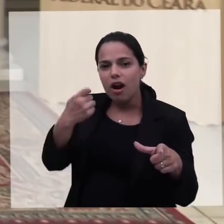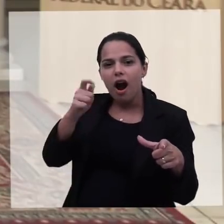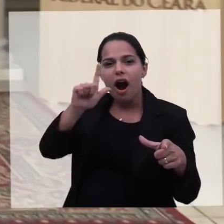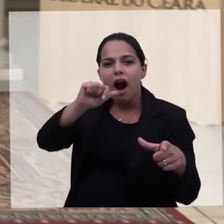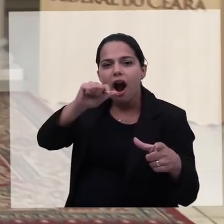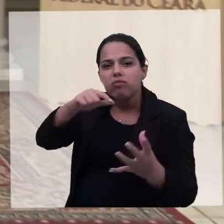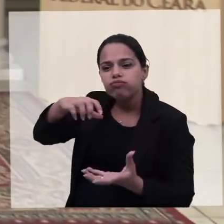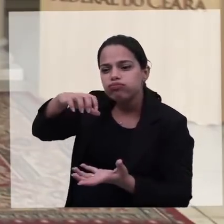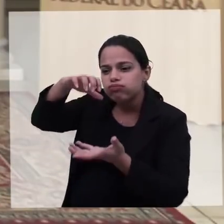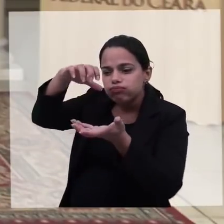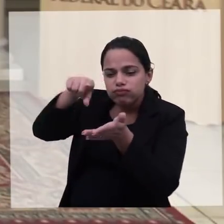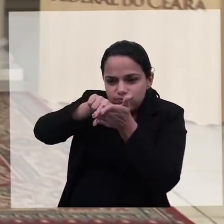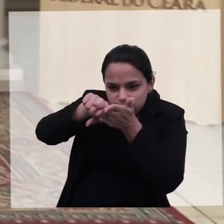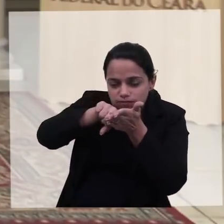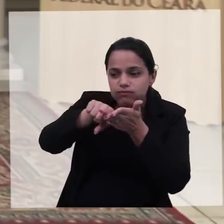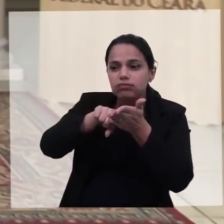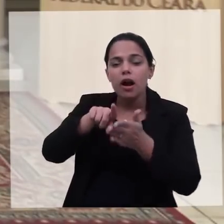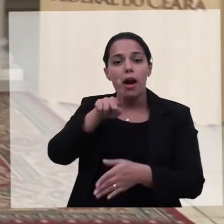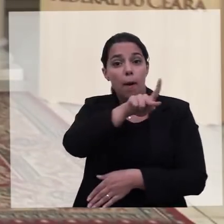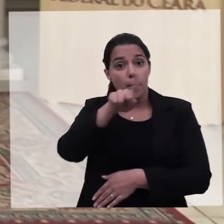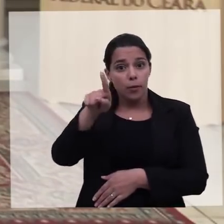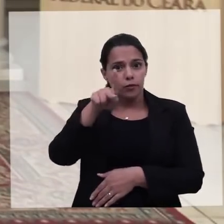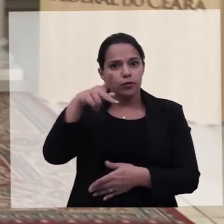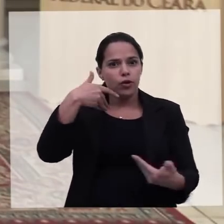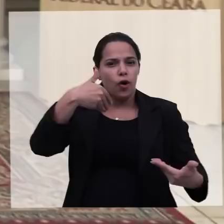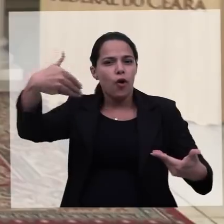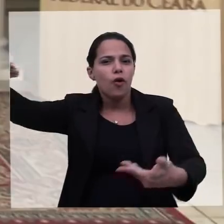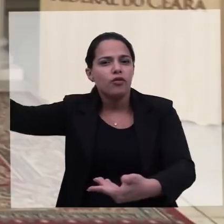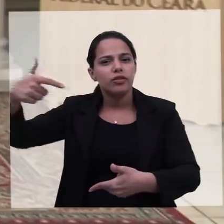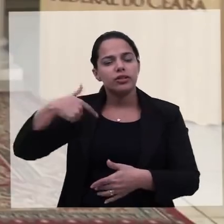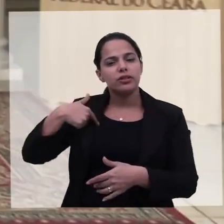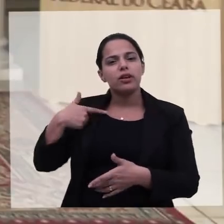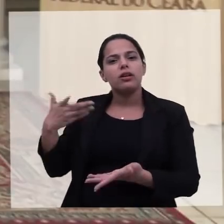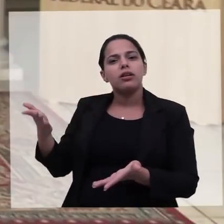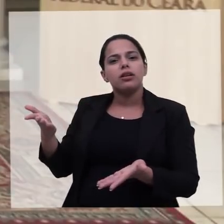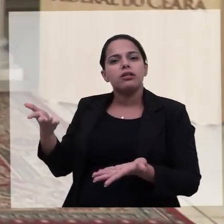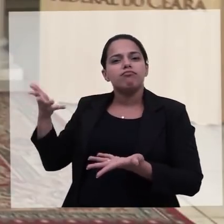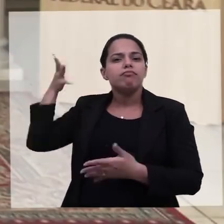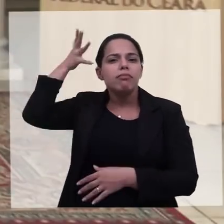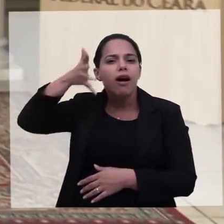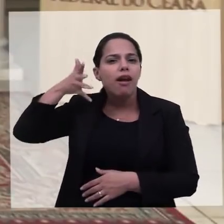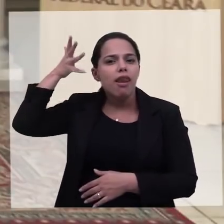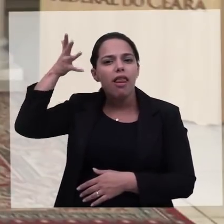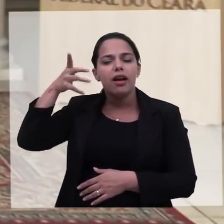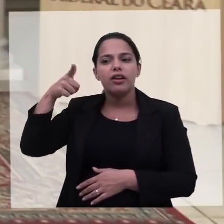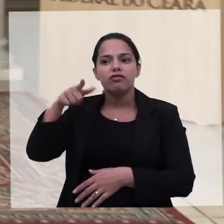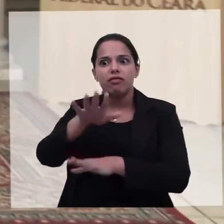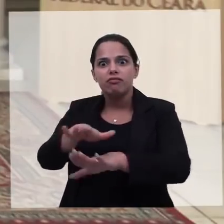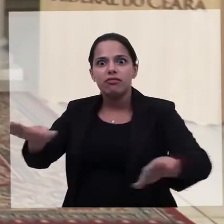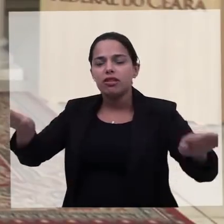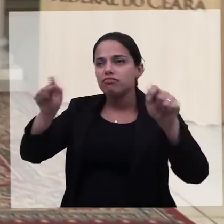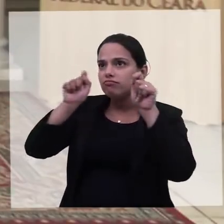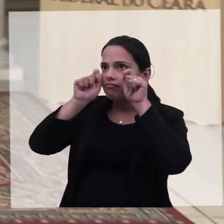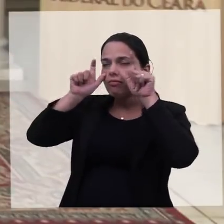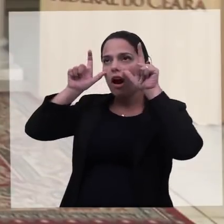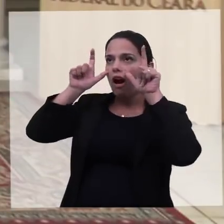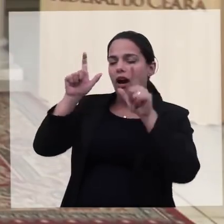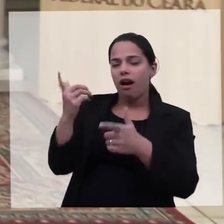Oroz, aí a professora daquela escola vinha pedir para a gente ir lá levar uma palestra para aquelas